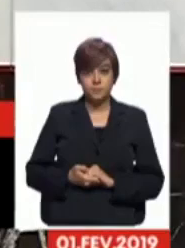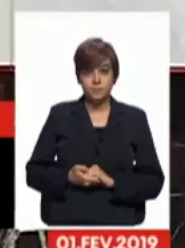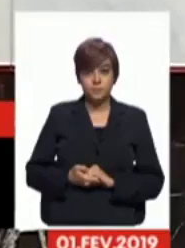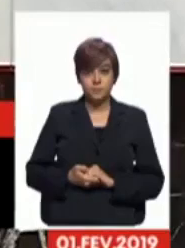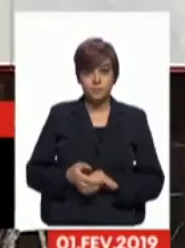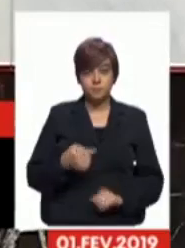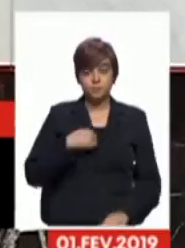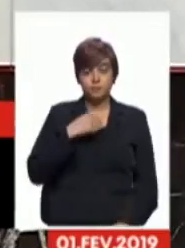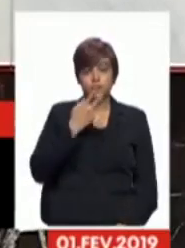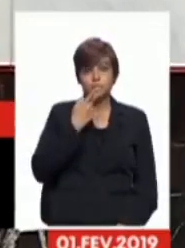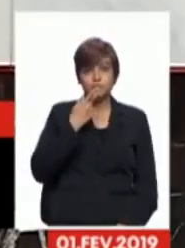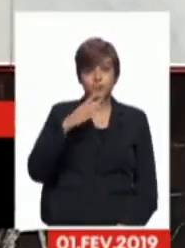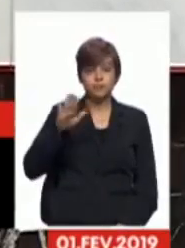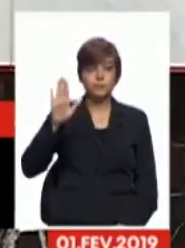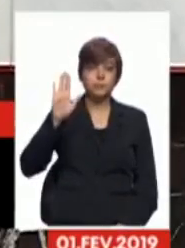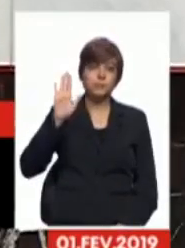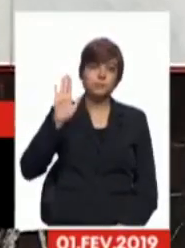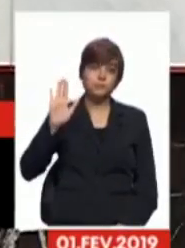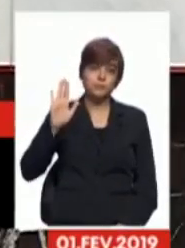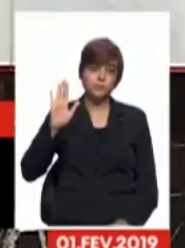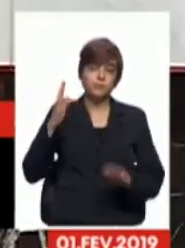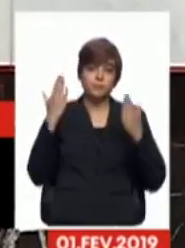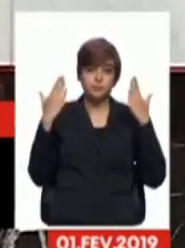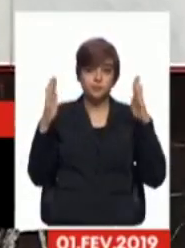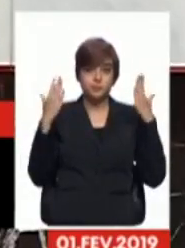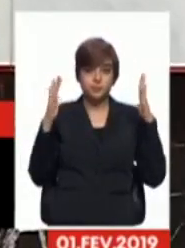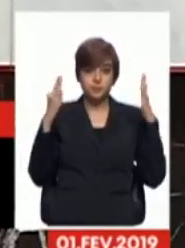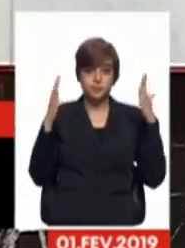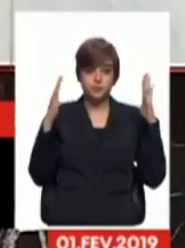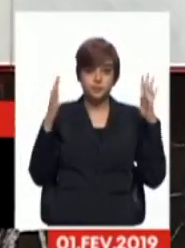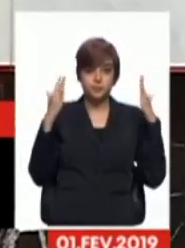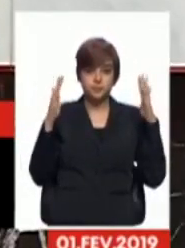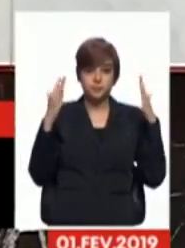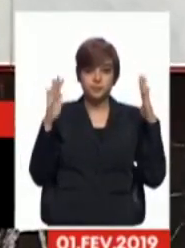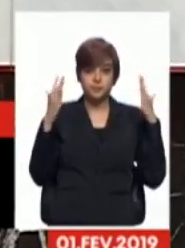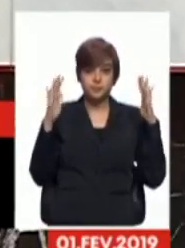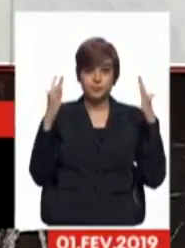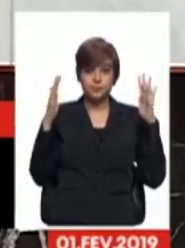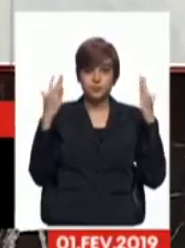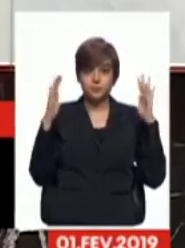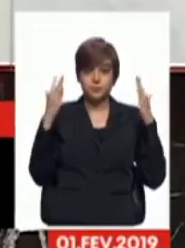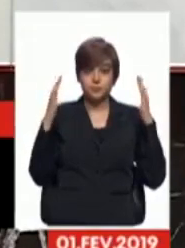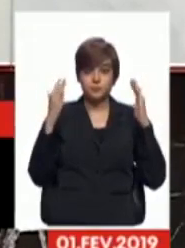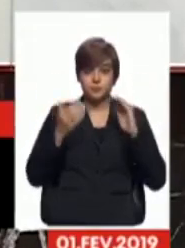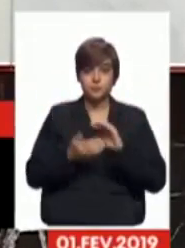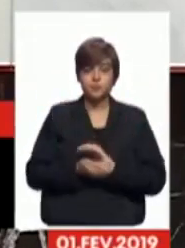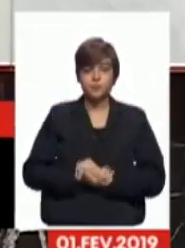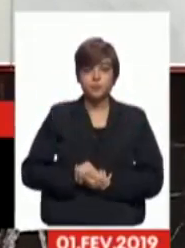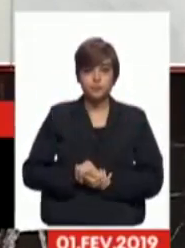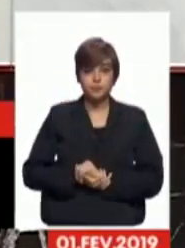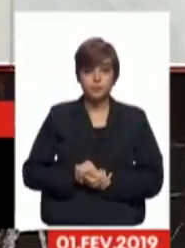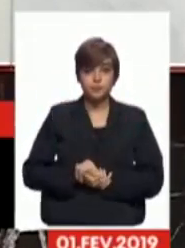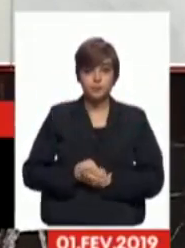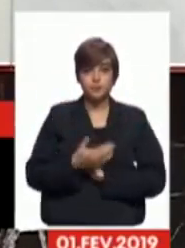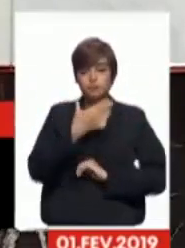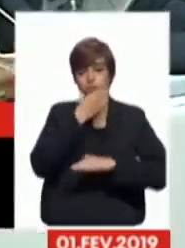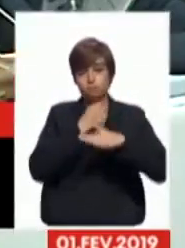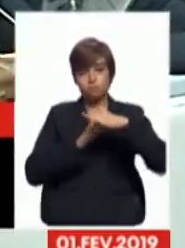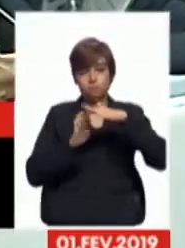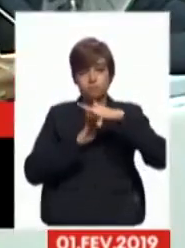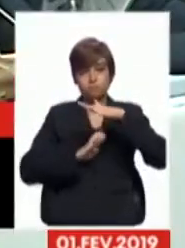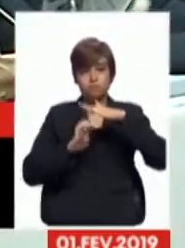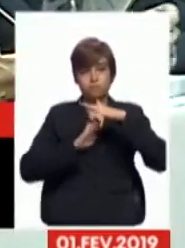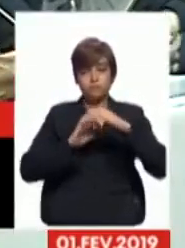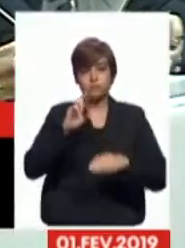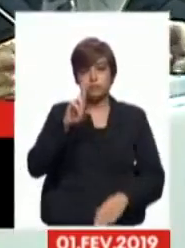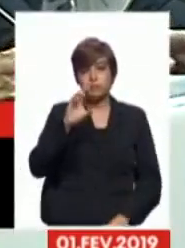Assim o prometo. O empresário de Viçosa, Roberto